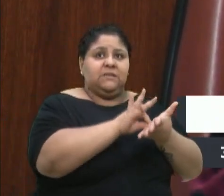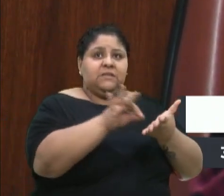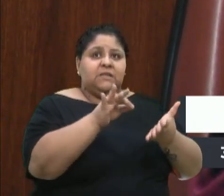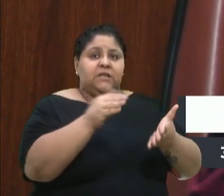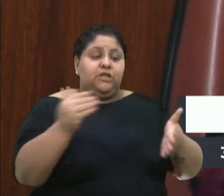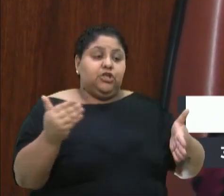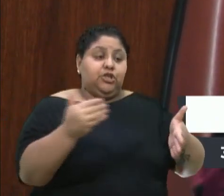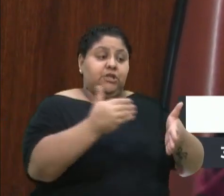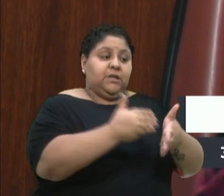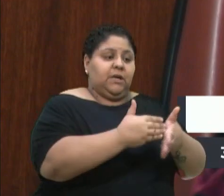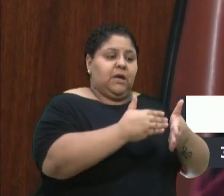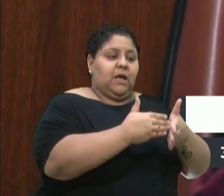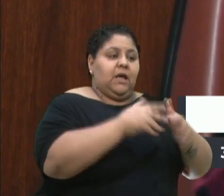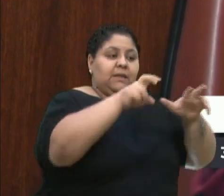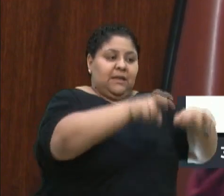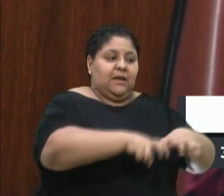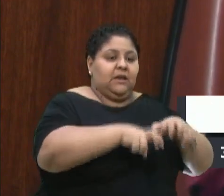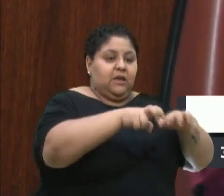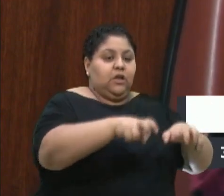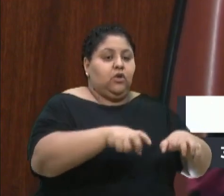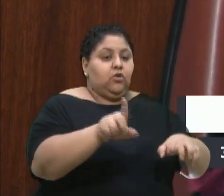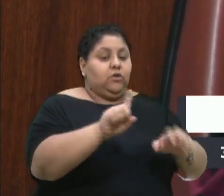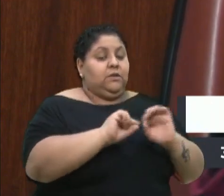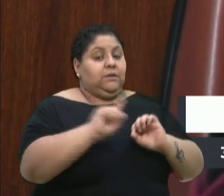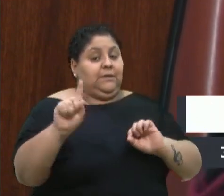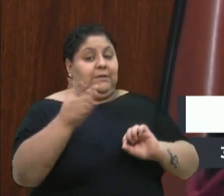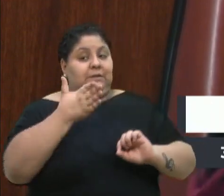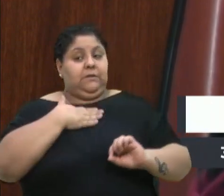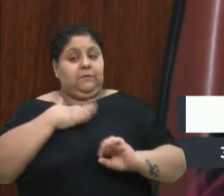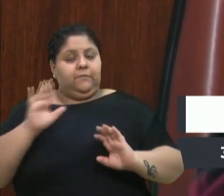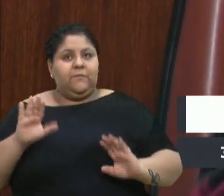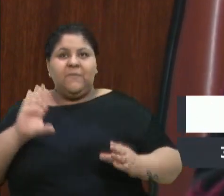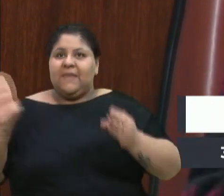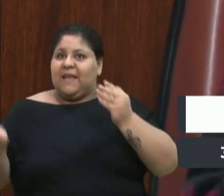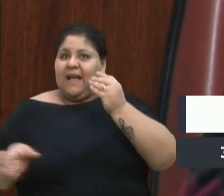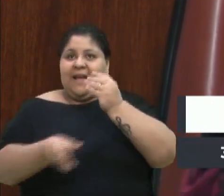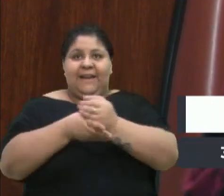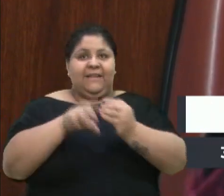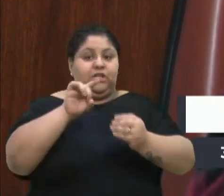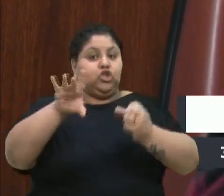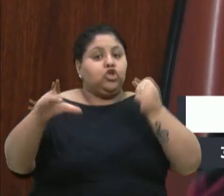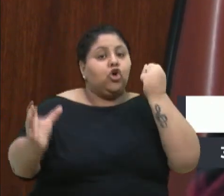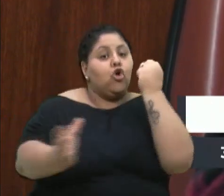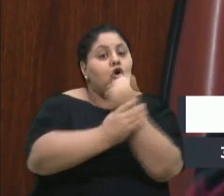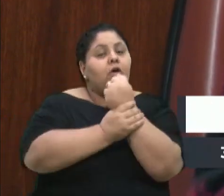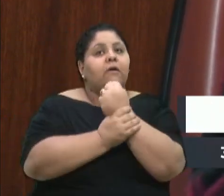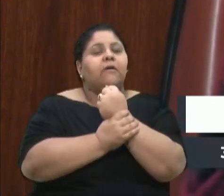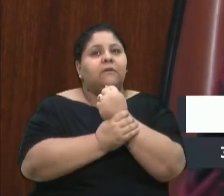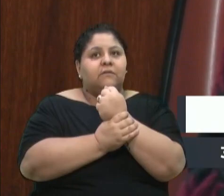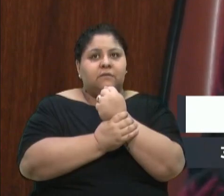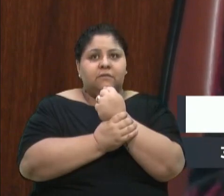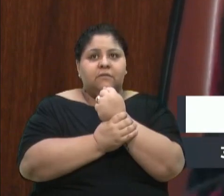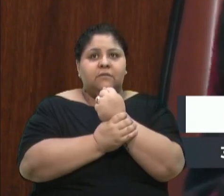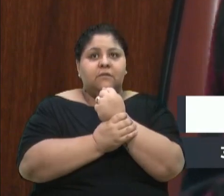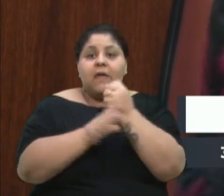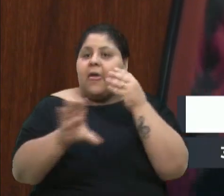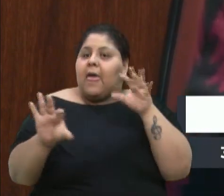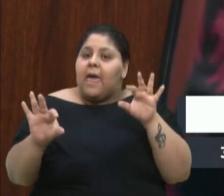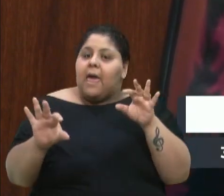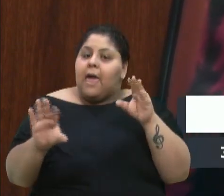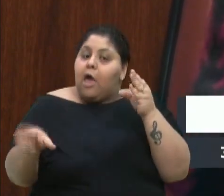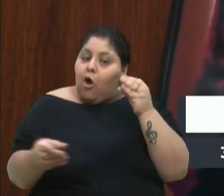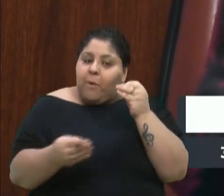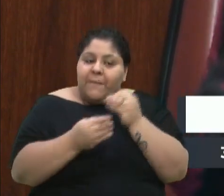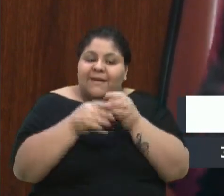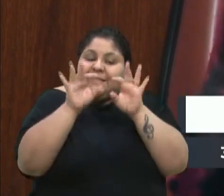comigo. Então, é o seguinte, a emenda só garante, ela não emperra nada, ela só garante, é uma emenda simples,